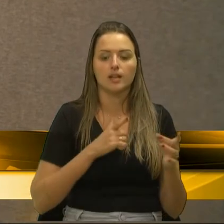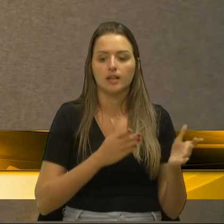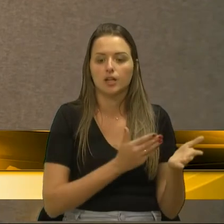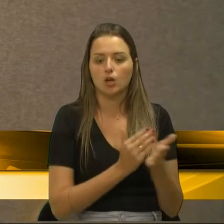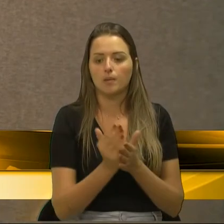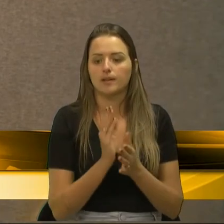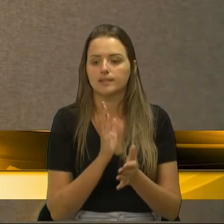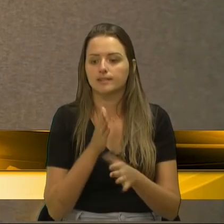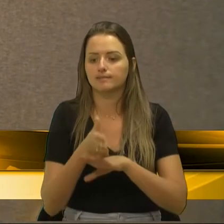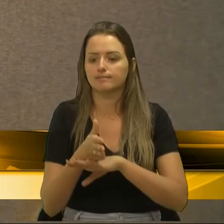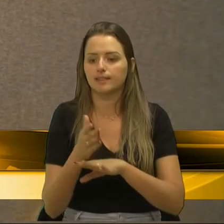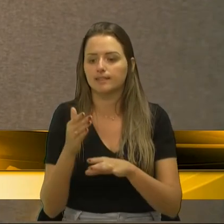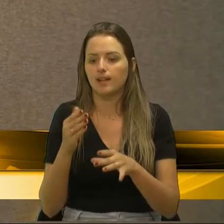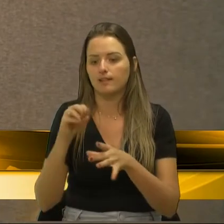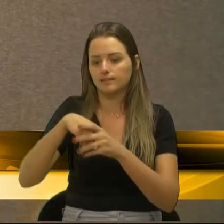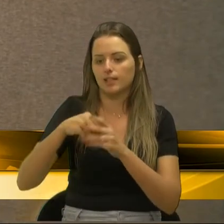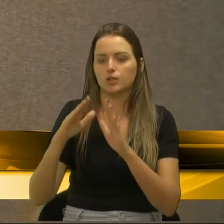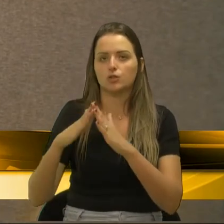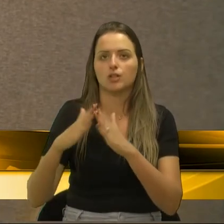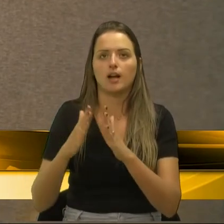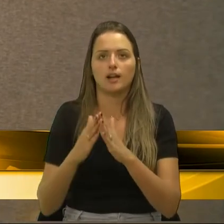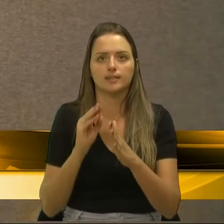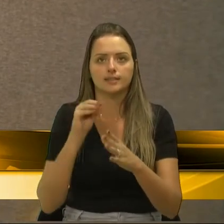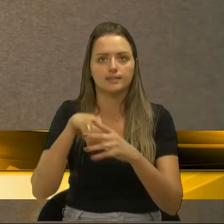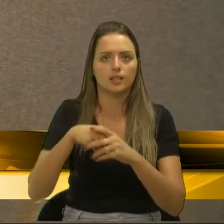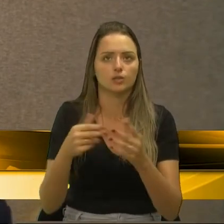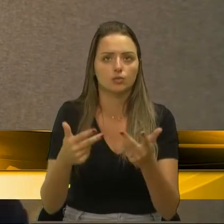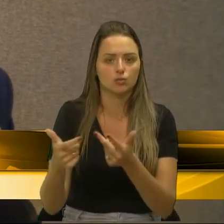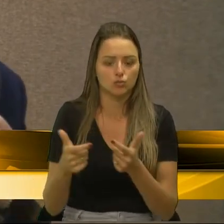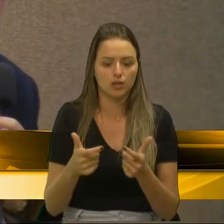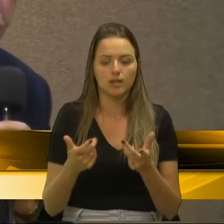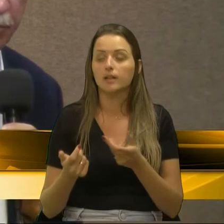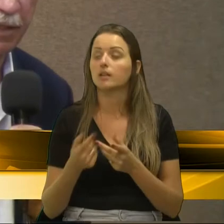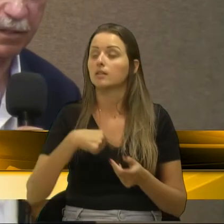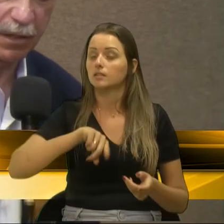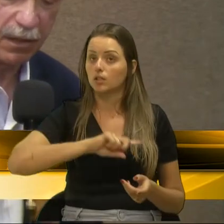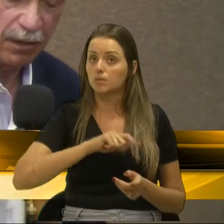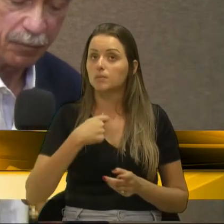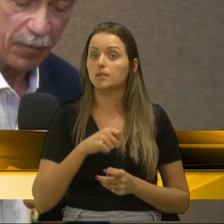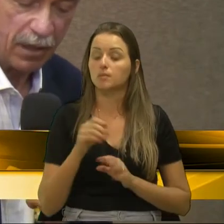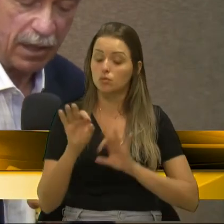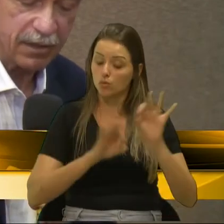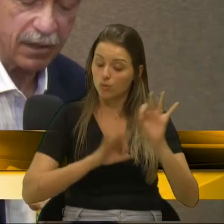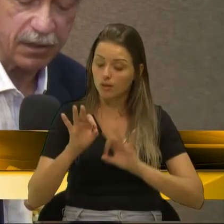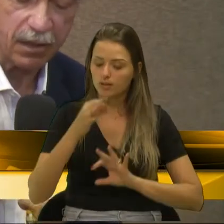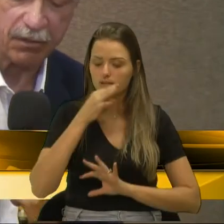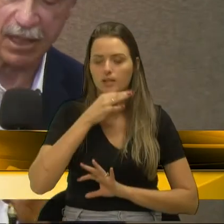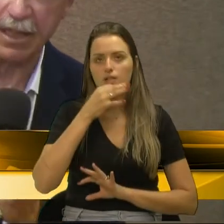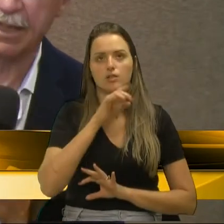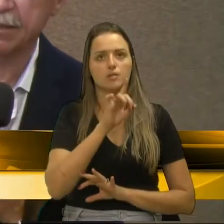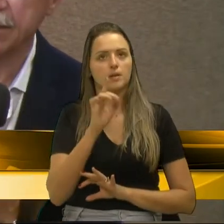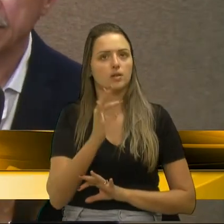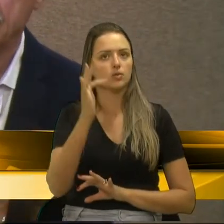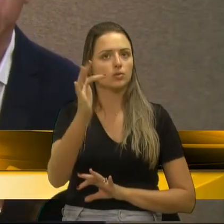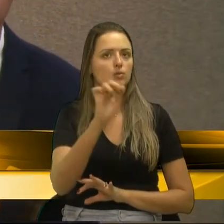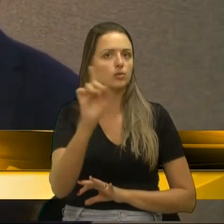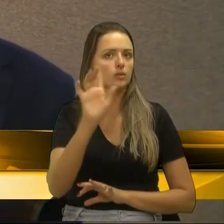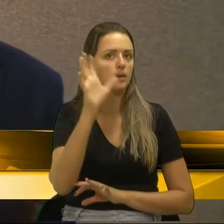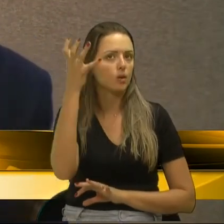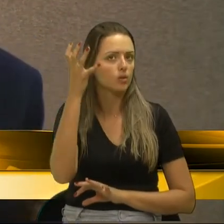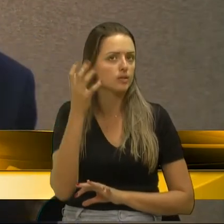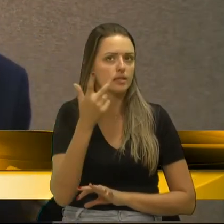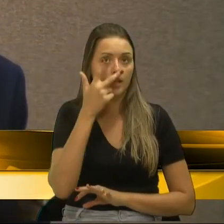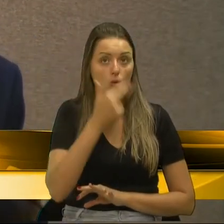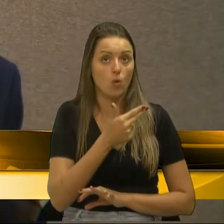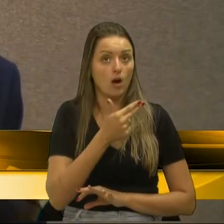as residências, e nós estamos num momento em Caxias que nós precisamos fazer essa lição de casa para que